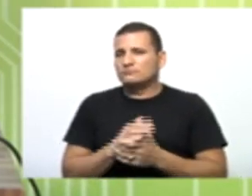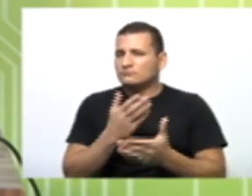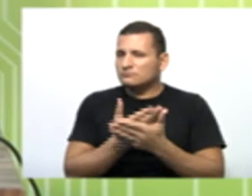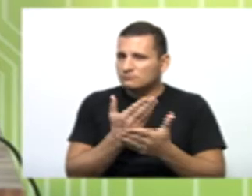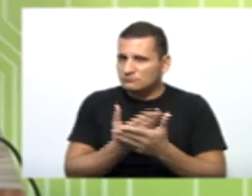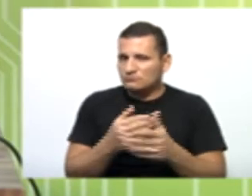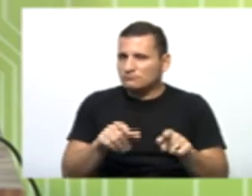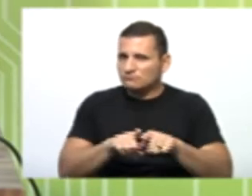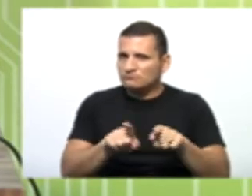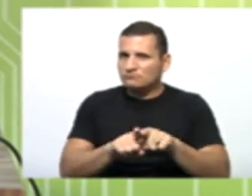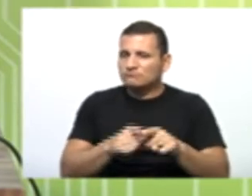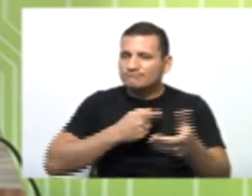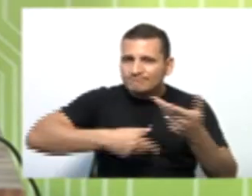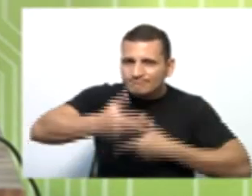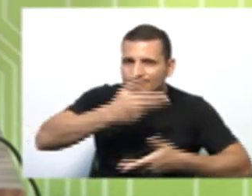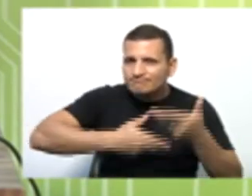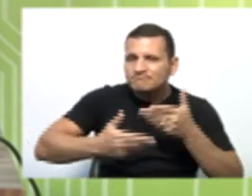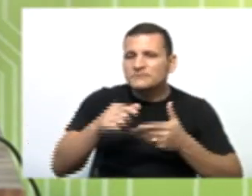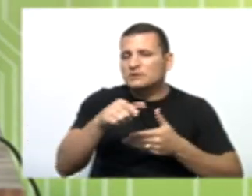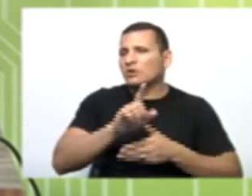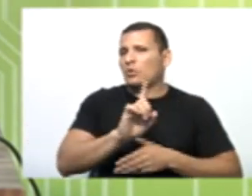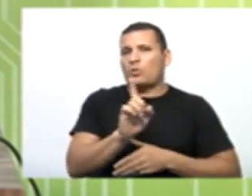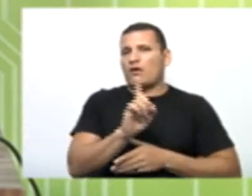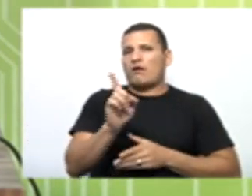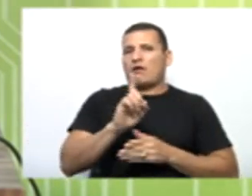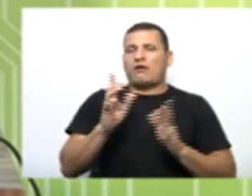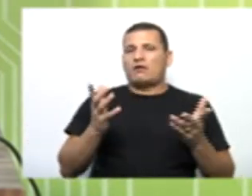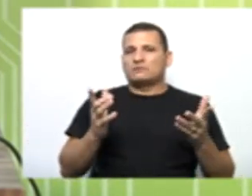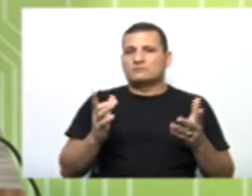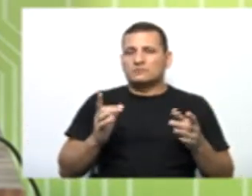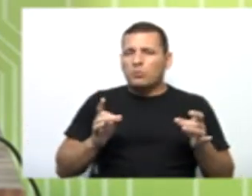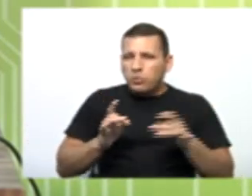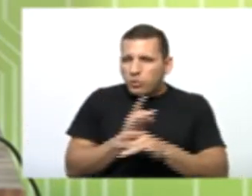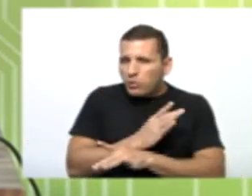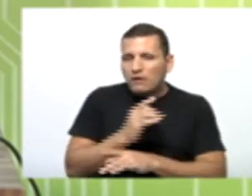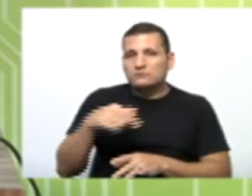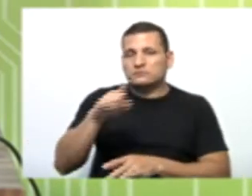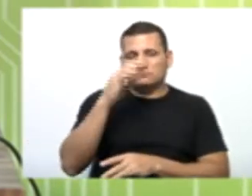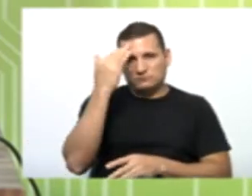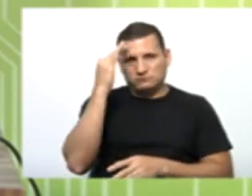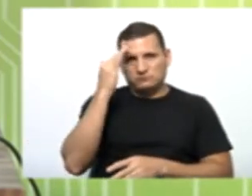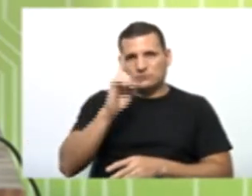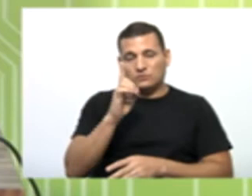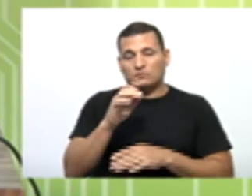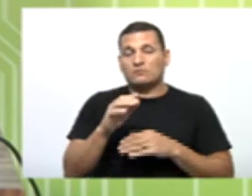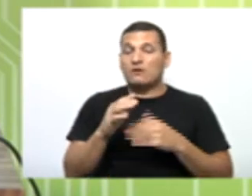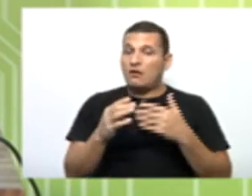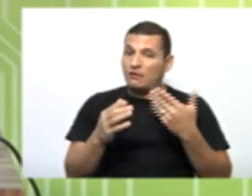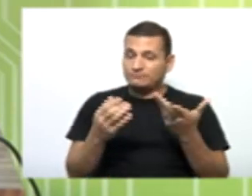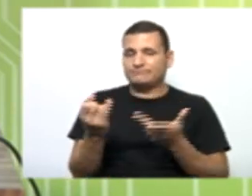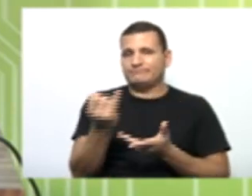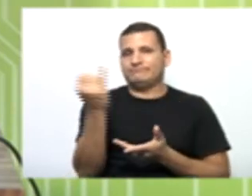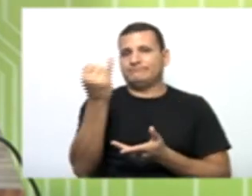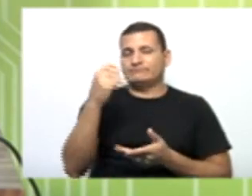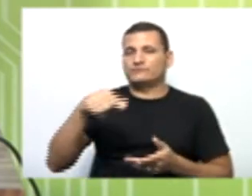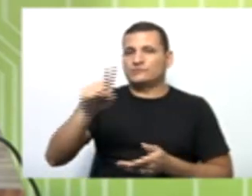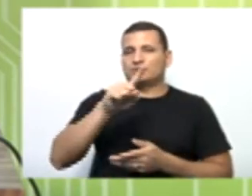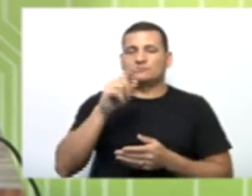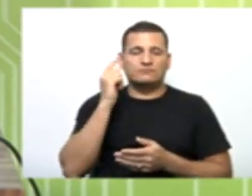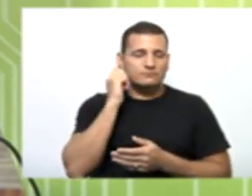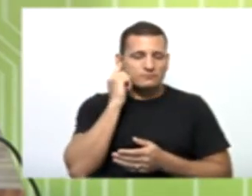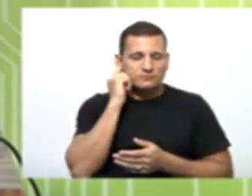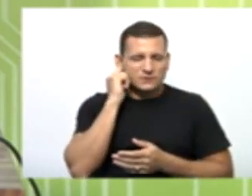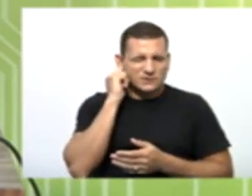é suficiente para que vocês compreendam e assimilem todo o tema abordado. Então é fundamental que vocês